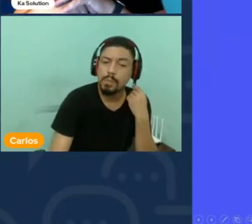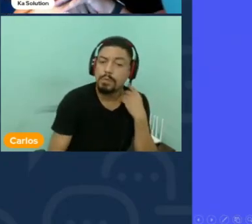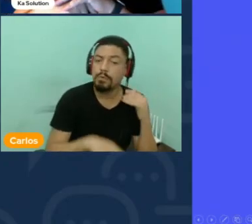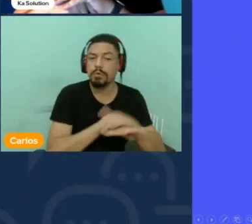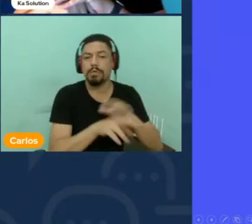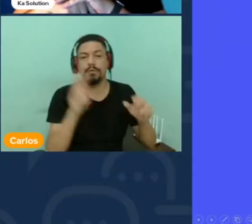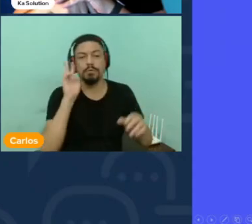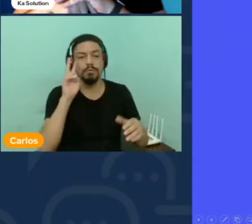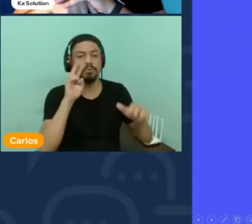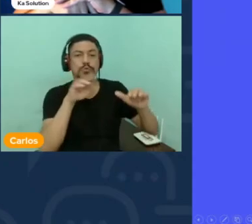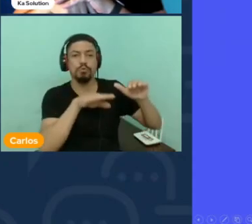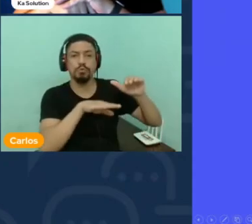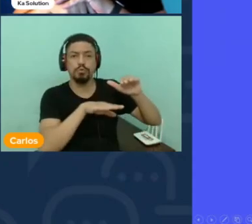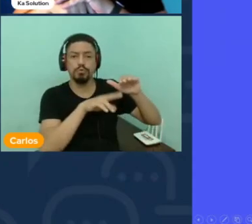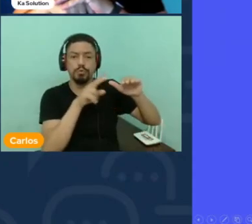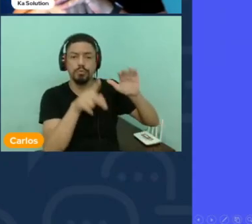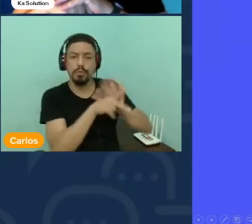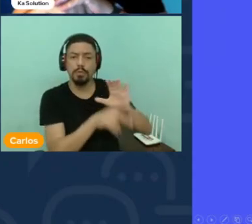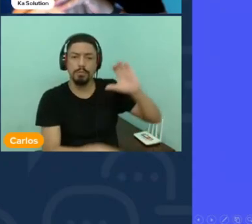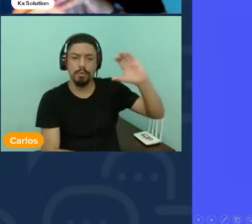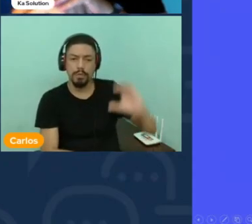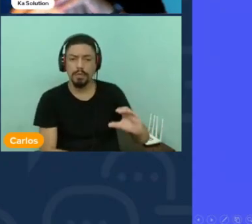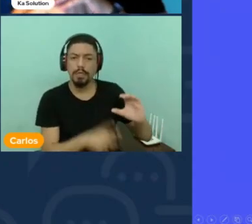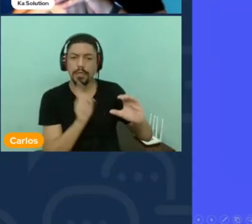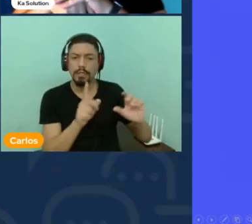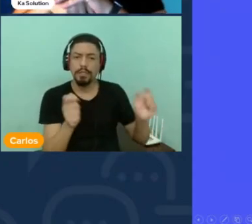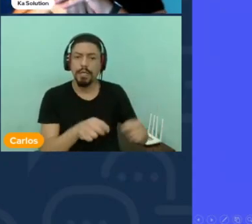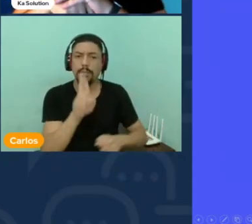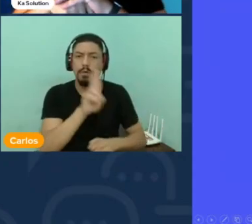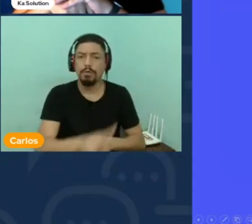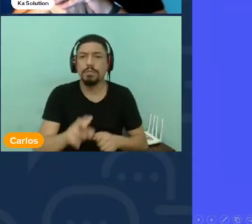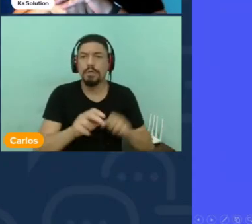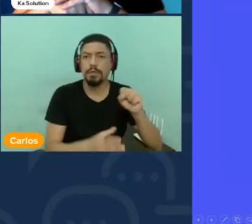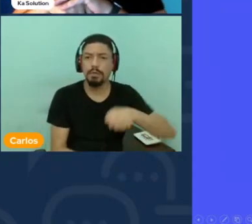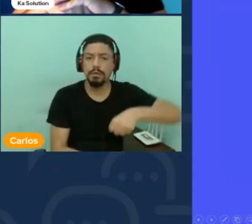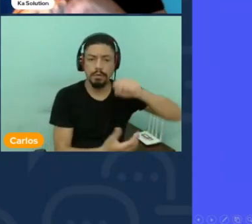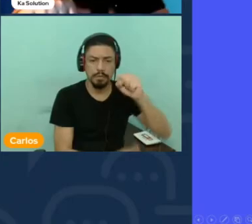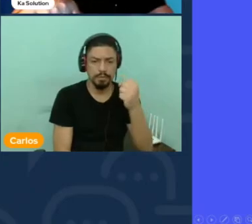é um bom caso de uso, o Amazon S3.